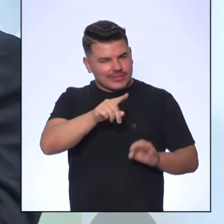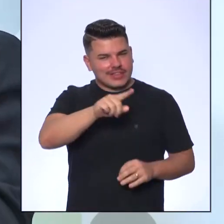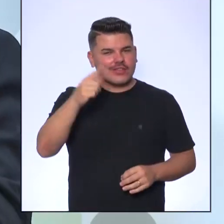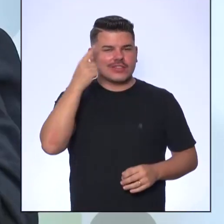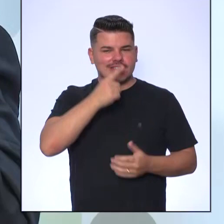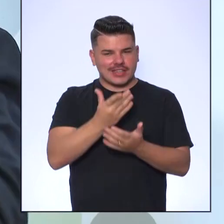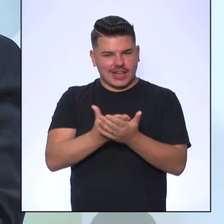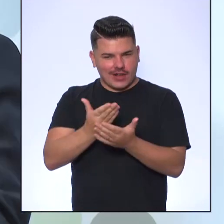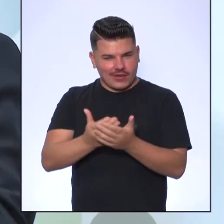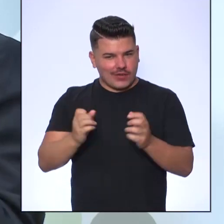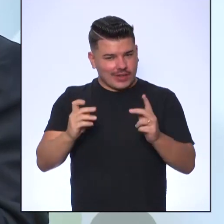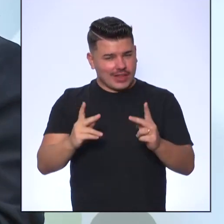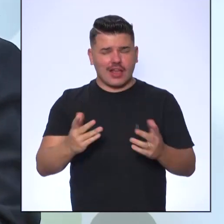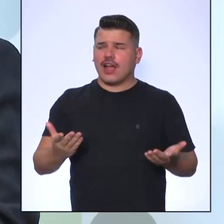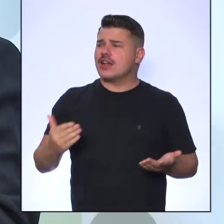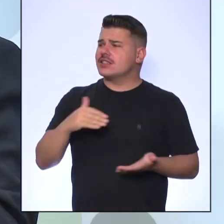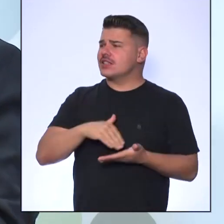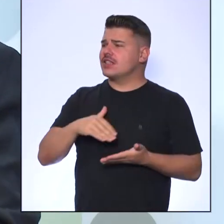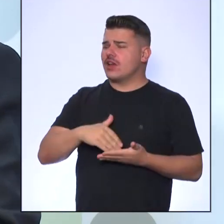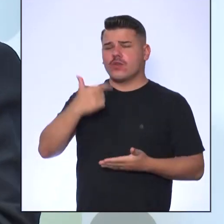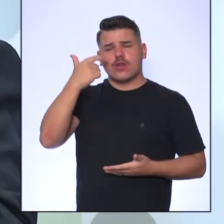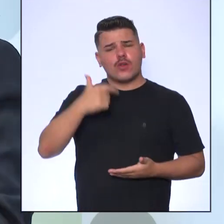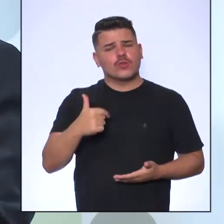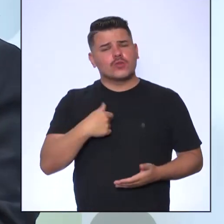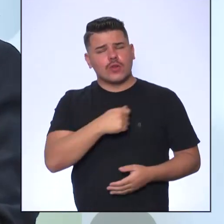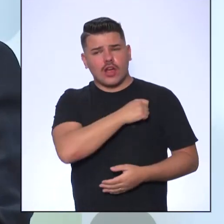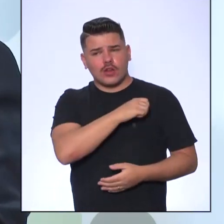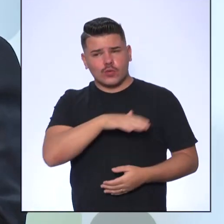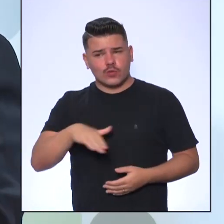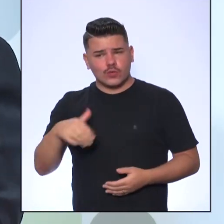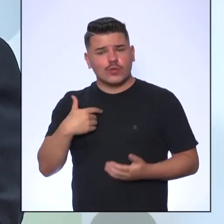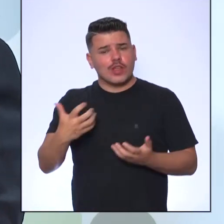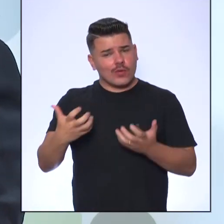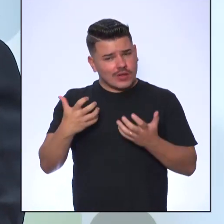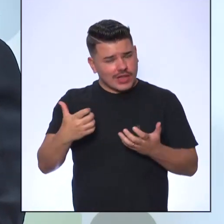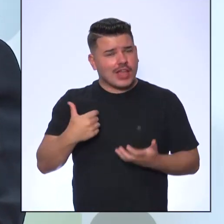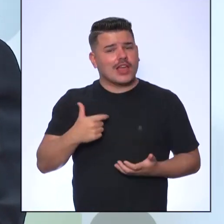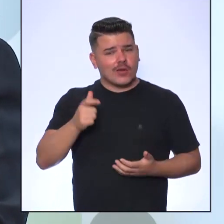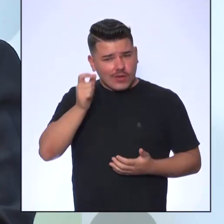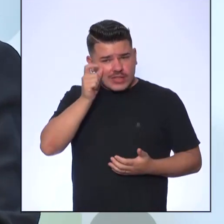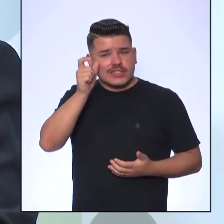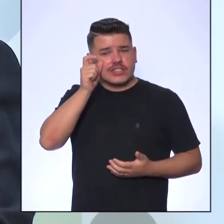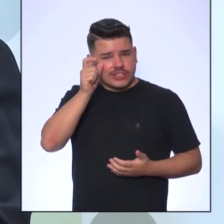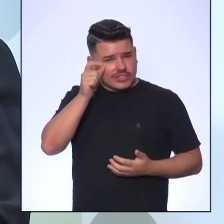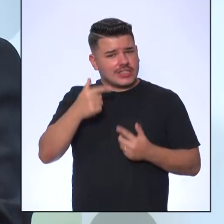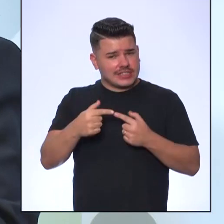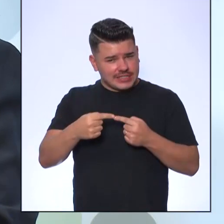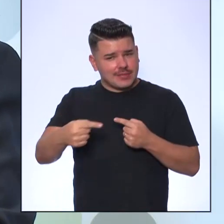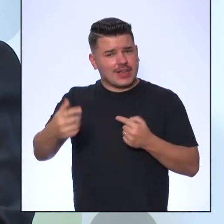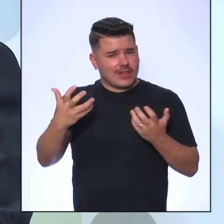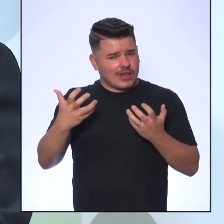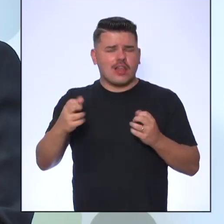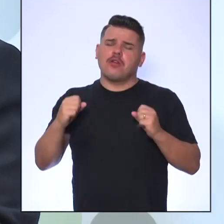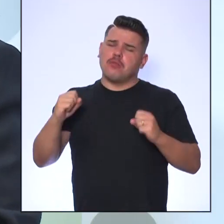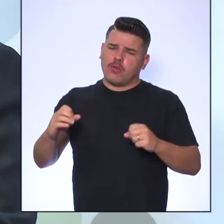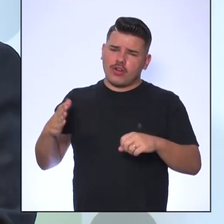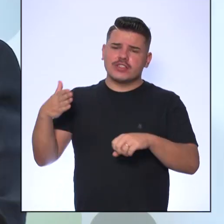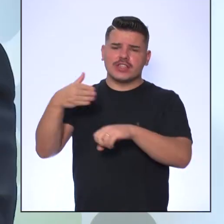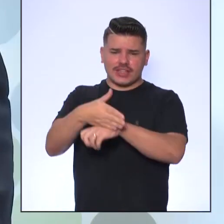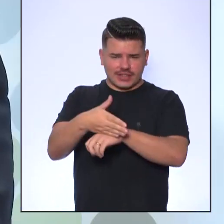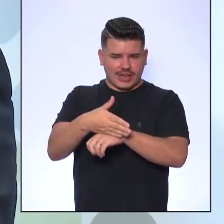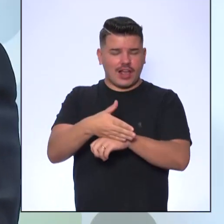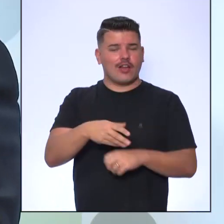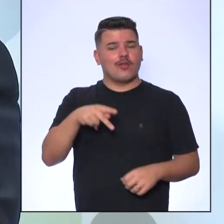Agora, secretário, eu sou aluno, mas eu quero assistir, porque eu quero me preparar, quero ter as aulas dessa semana. Sem problema, você pode entrar. Agora,